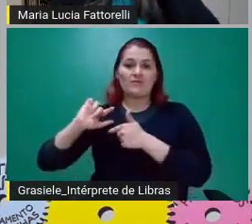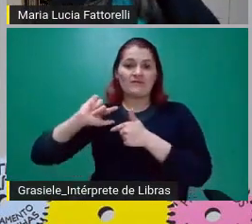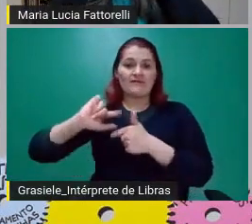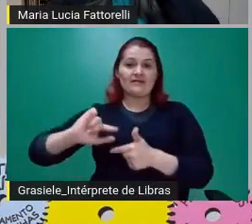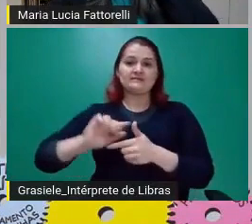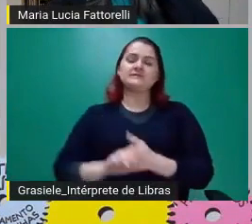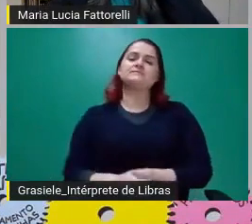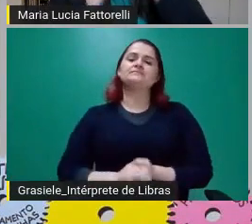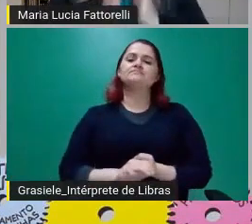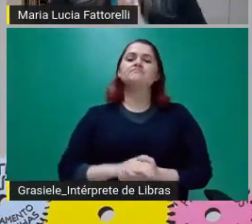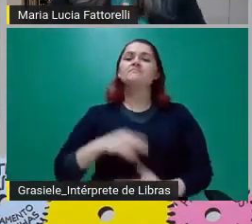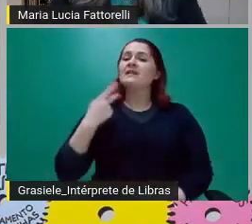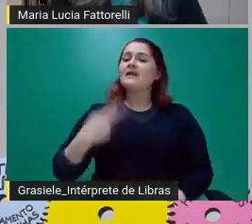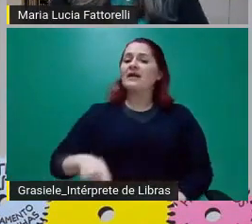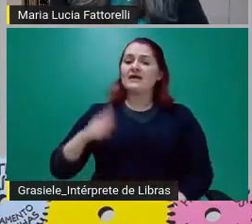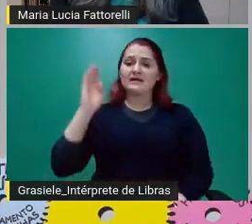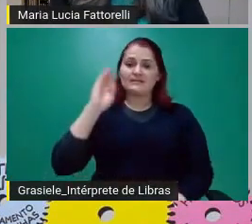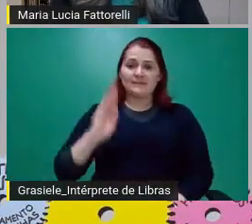Brasil não